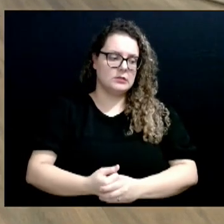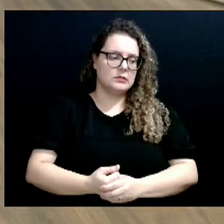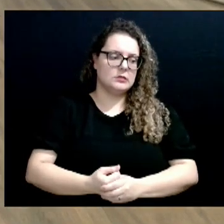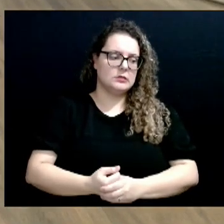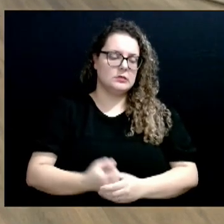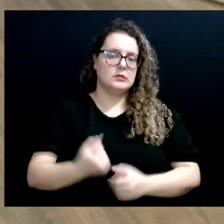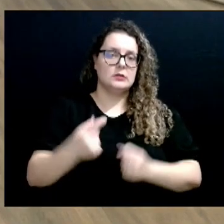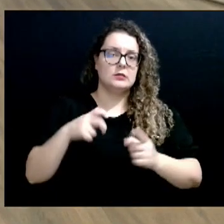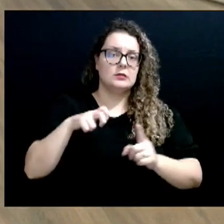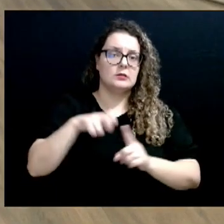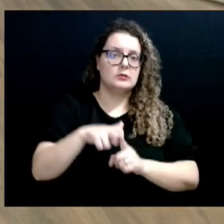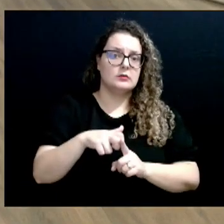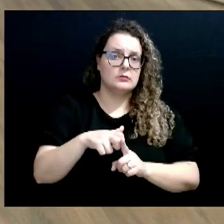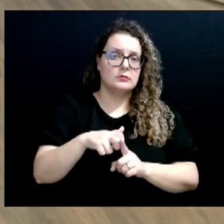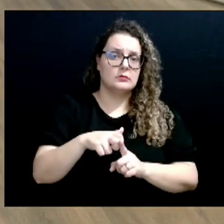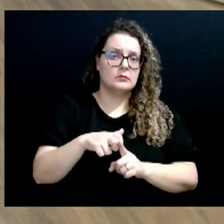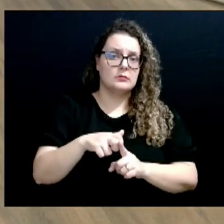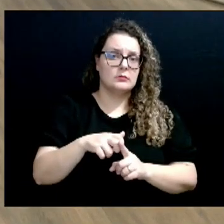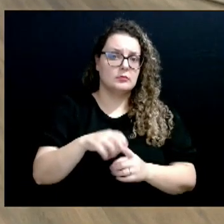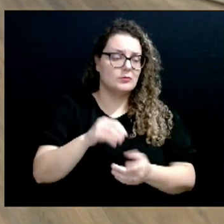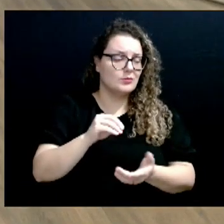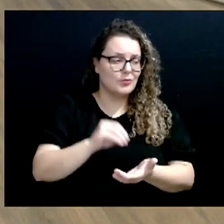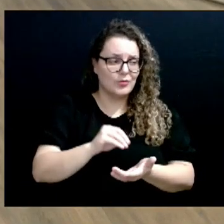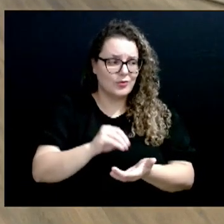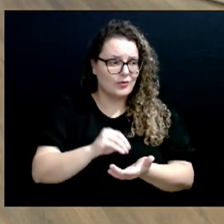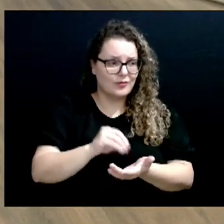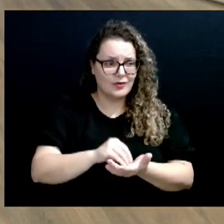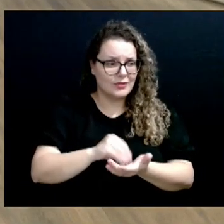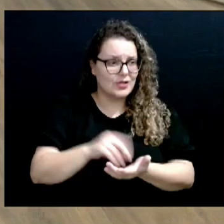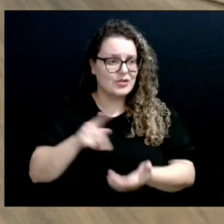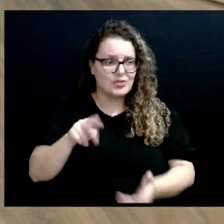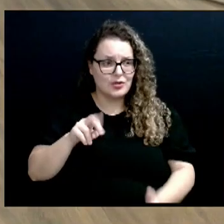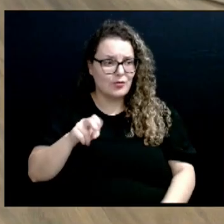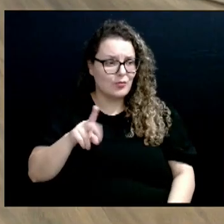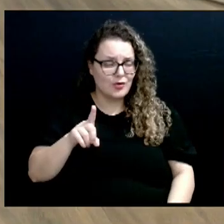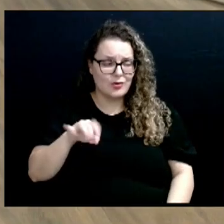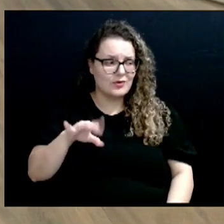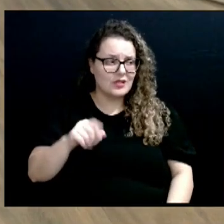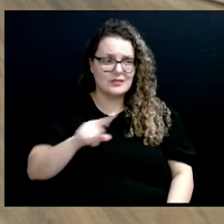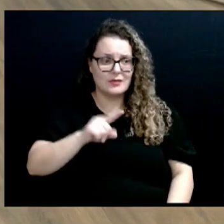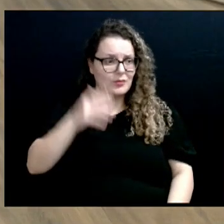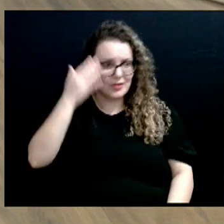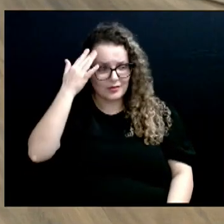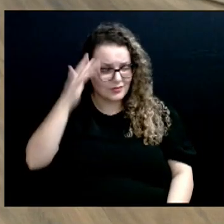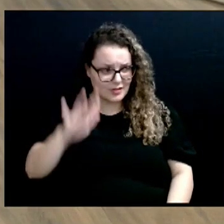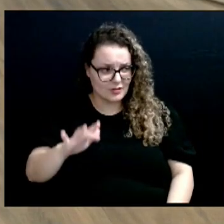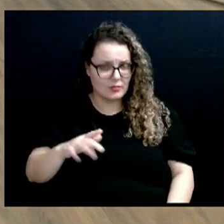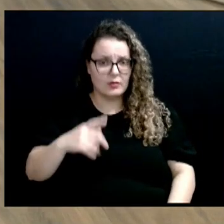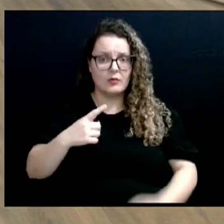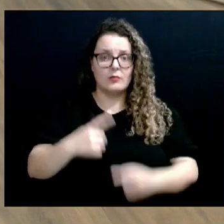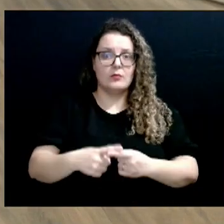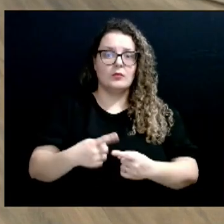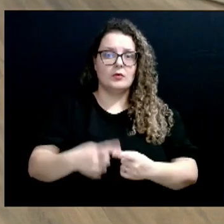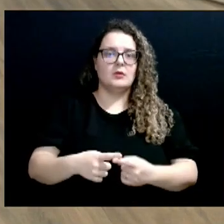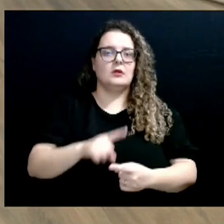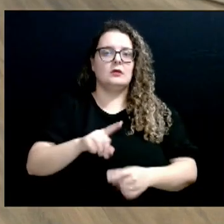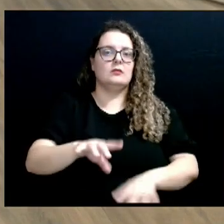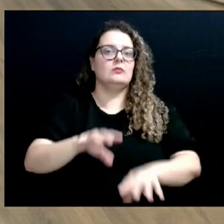acontecem por pura imprudência da pessoa. Não é porque ela não sabe, é porque ela realmente não quer acatar as regras de